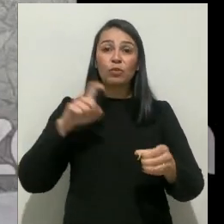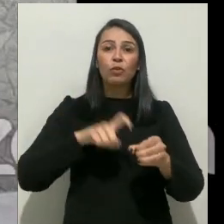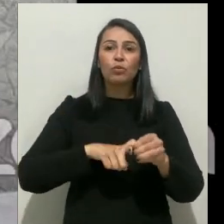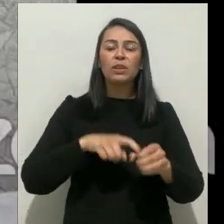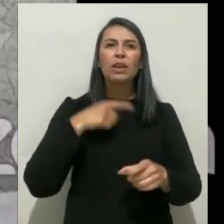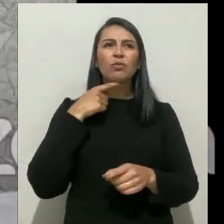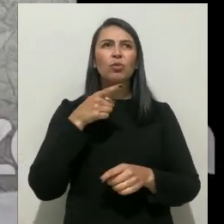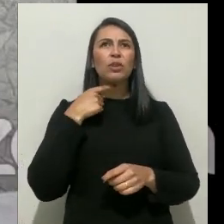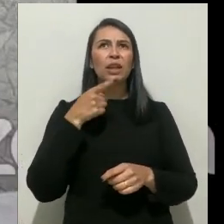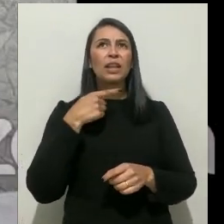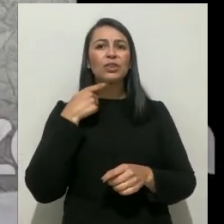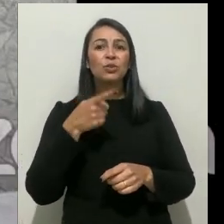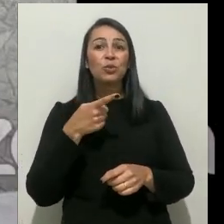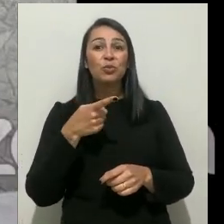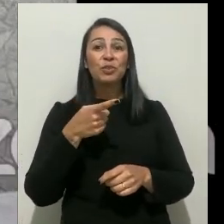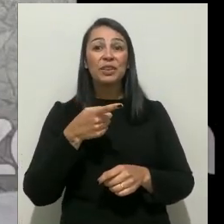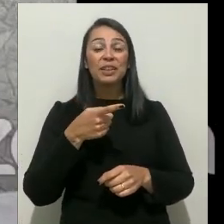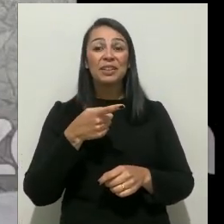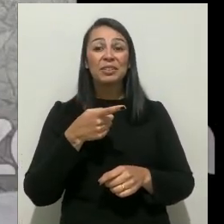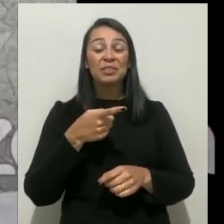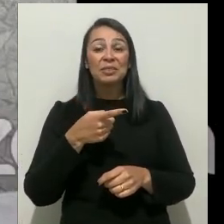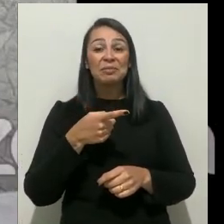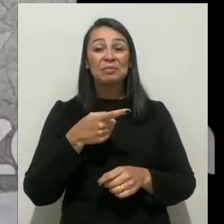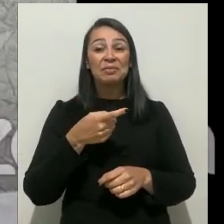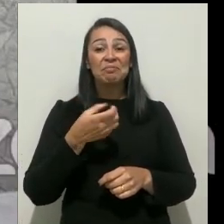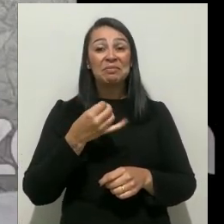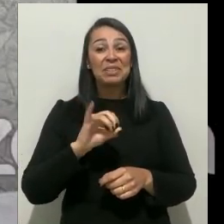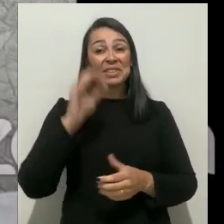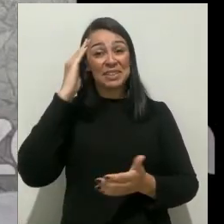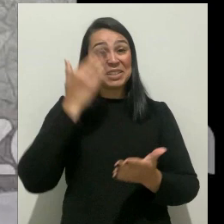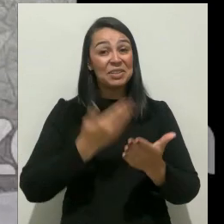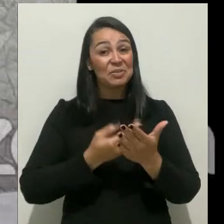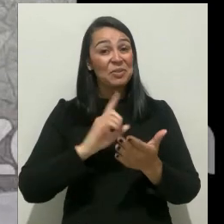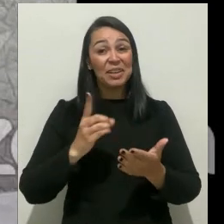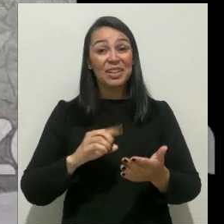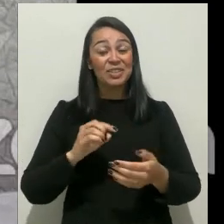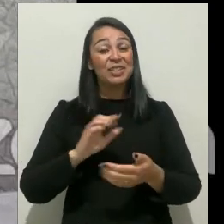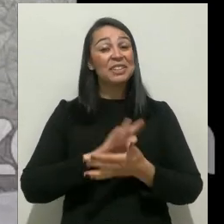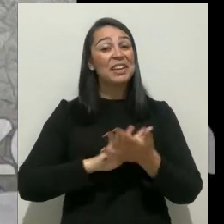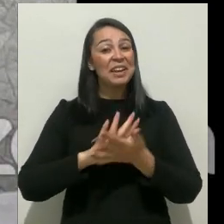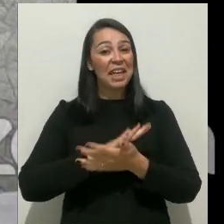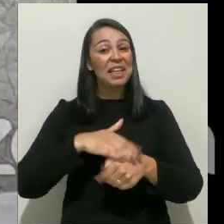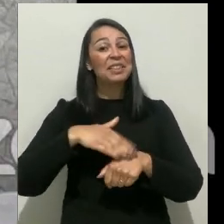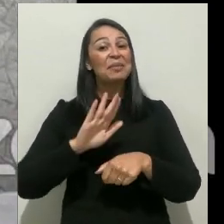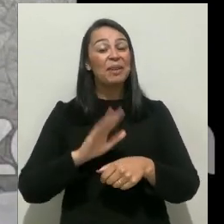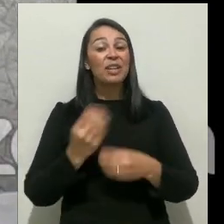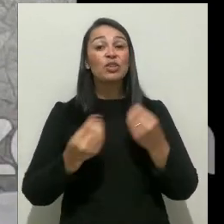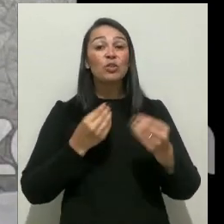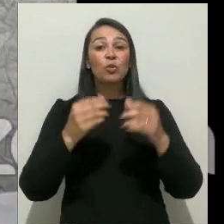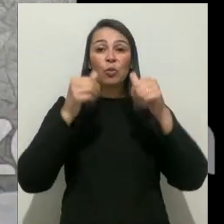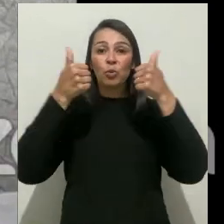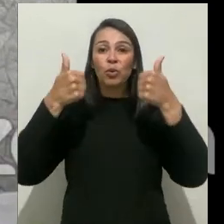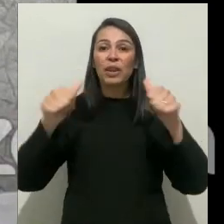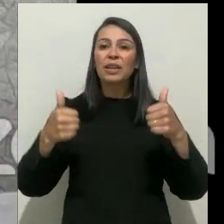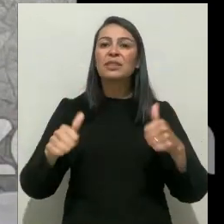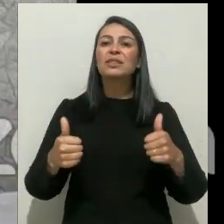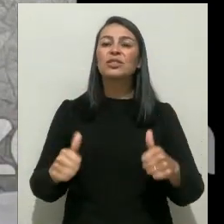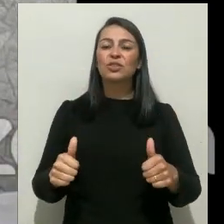dúvida da não crença delas em alguma coisa além, sabe? Como que essa etapa, ela